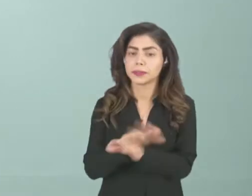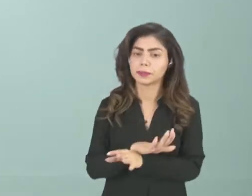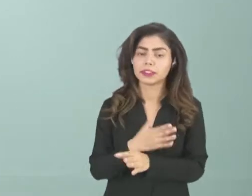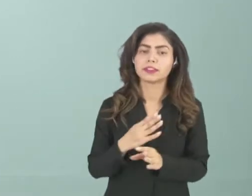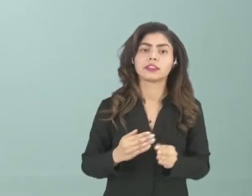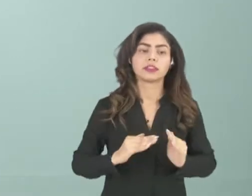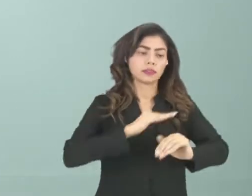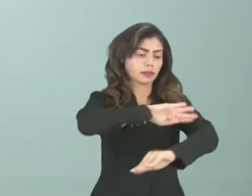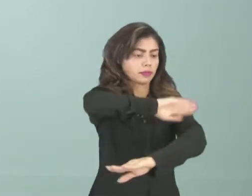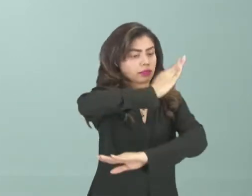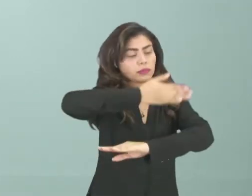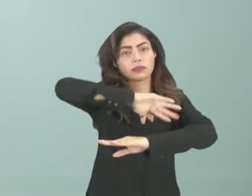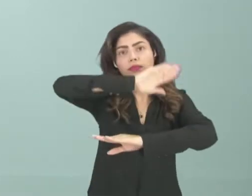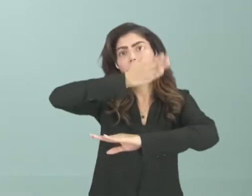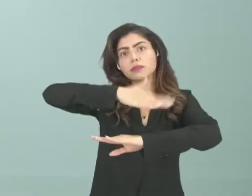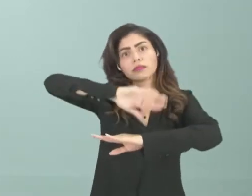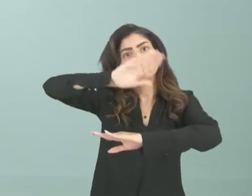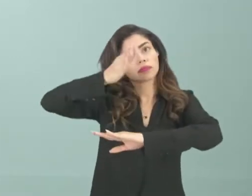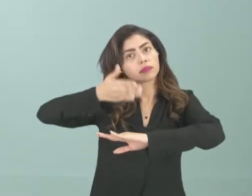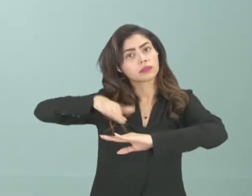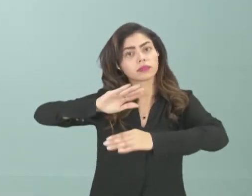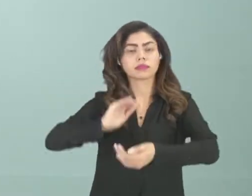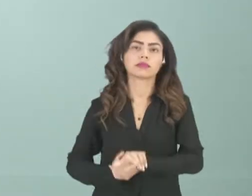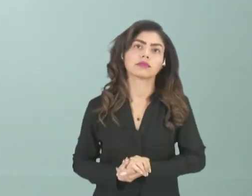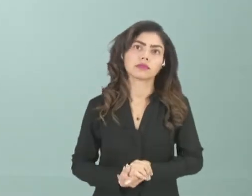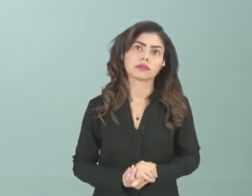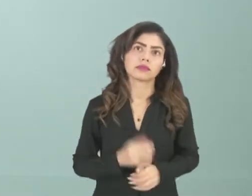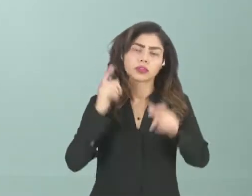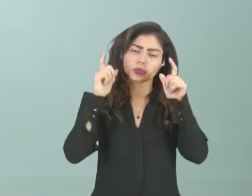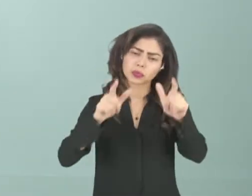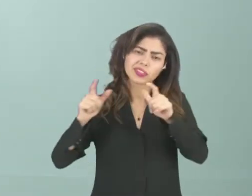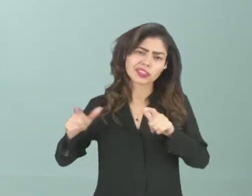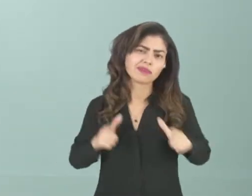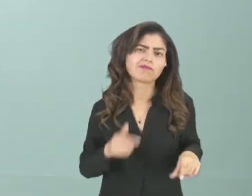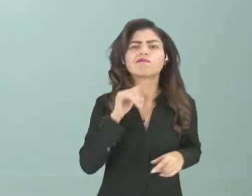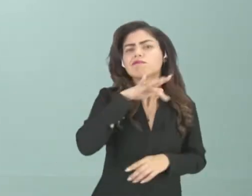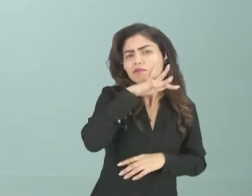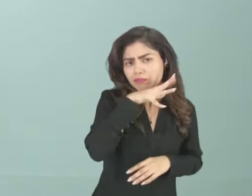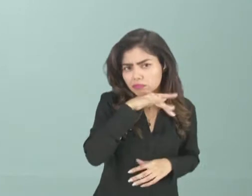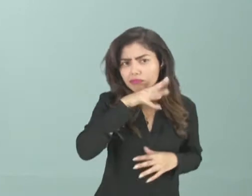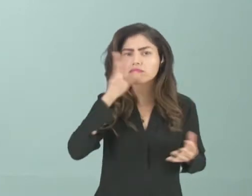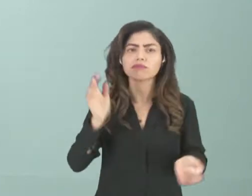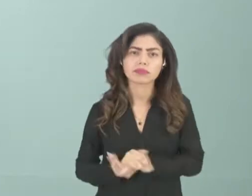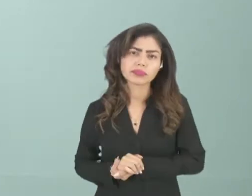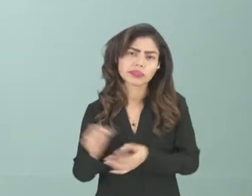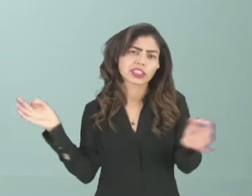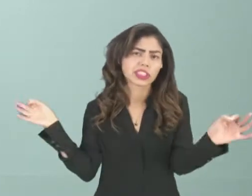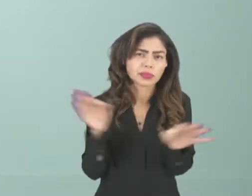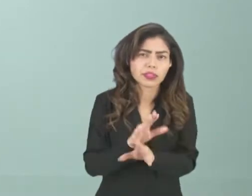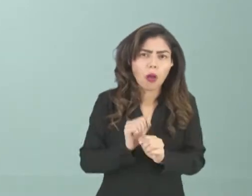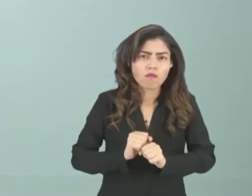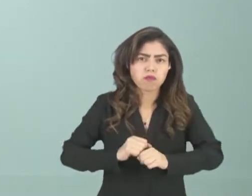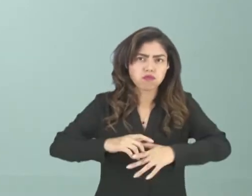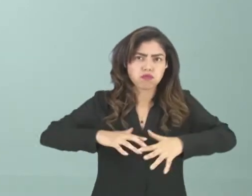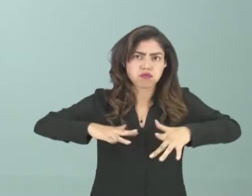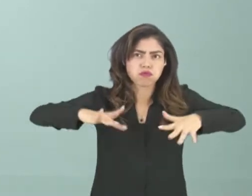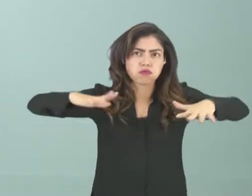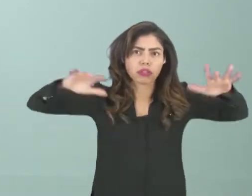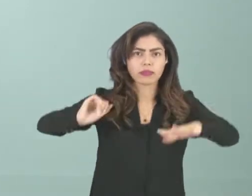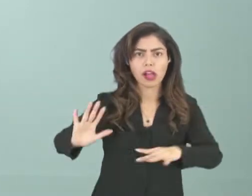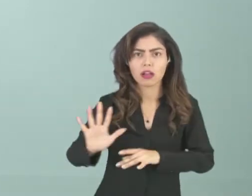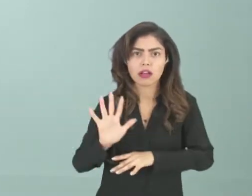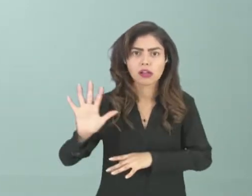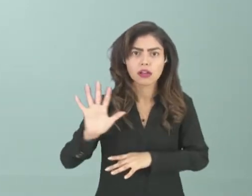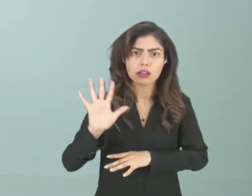ocupando espaços, muitas vezes espaços precários, e aí foi causando o inchaço dessas favelas. E